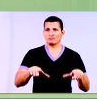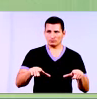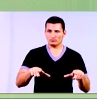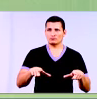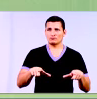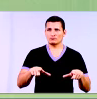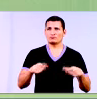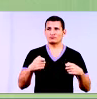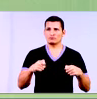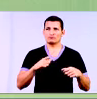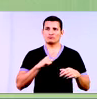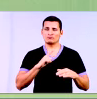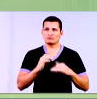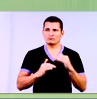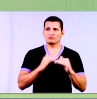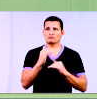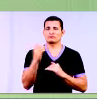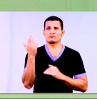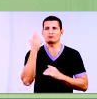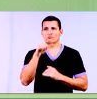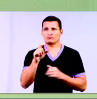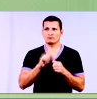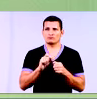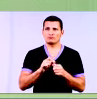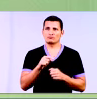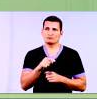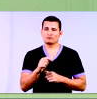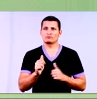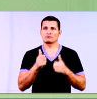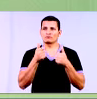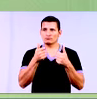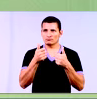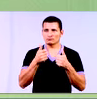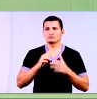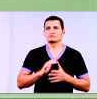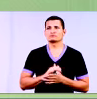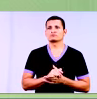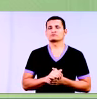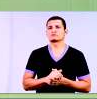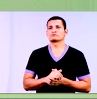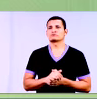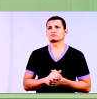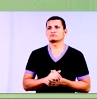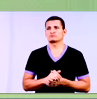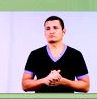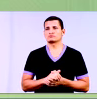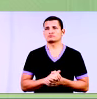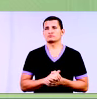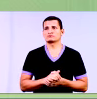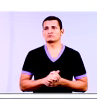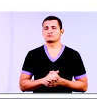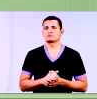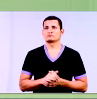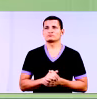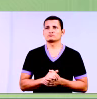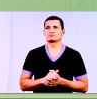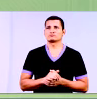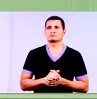tenha desempenho para poder conseguir fazer isso funcionar de forma da maneira que eu queira.